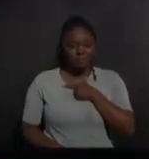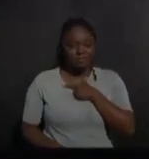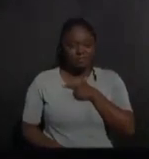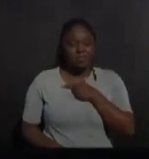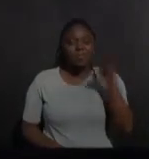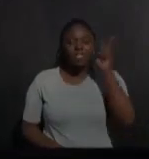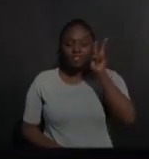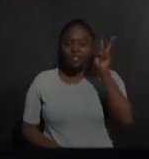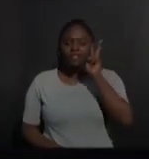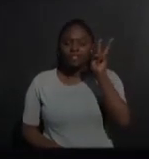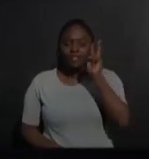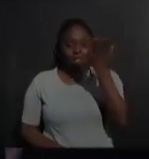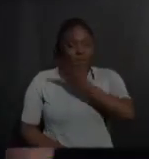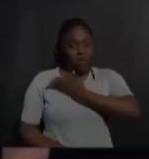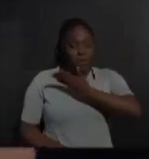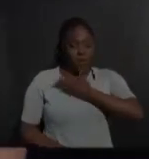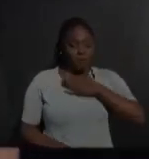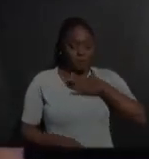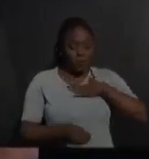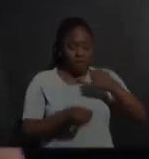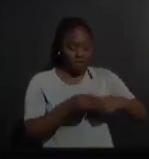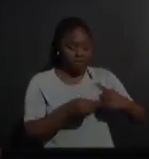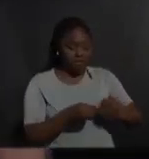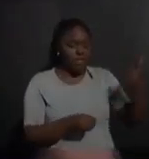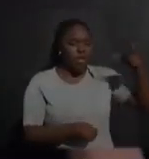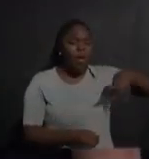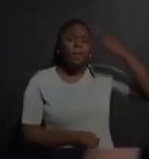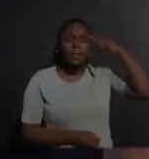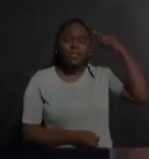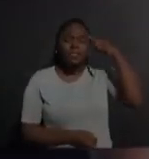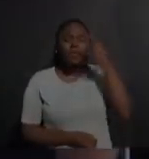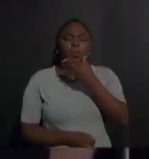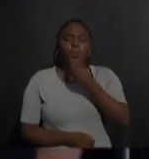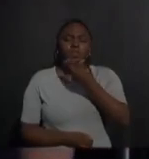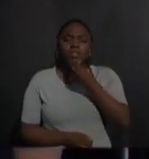Eu estou me lembrando de um amigo meu aqui, de outra cidade, pensa o menino,